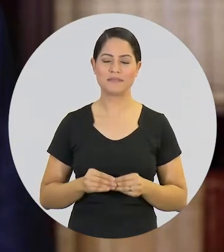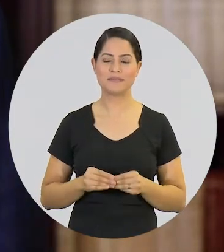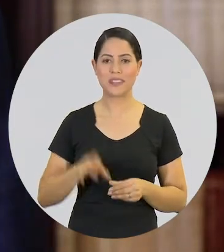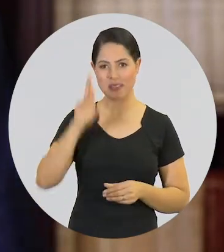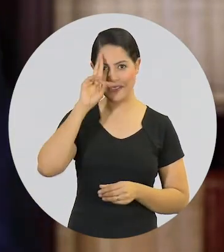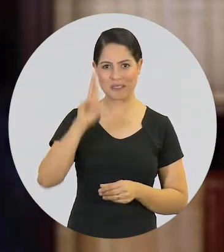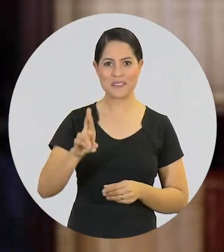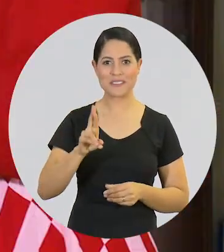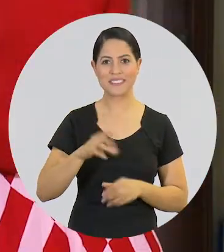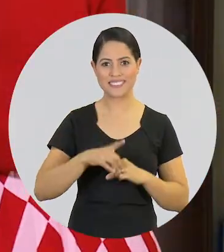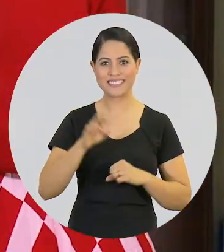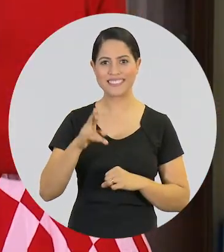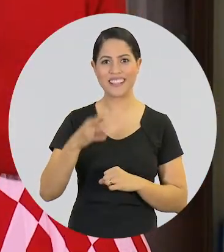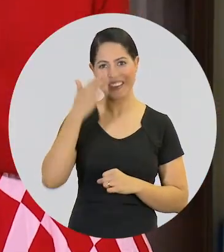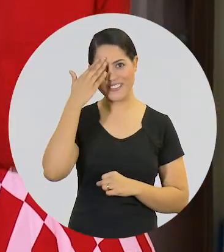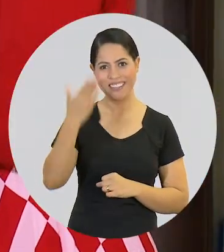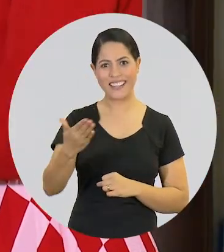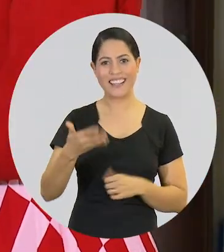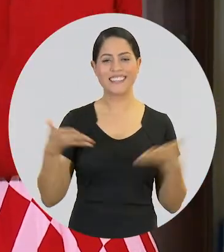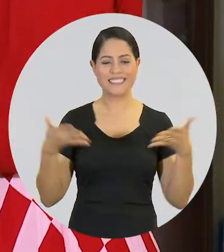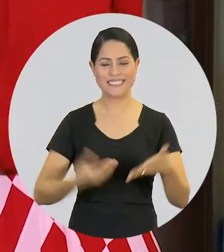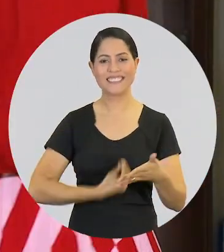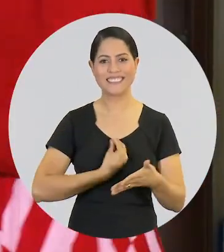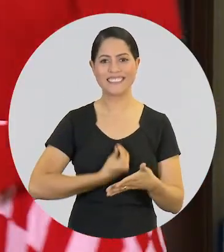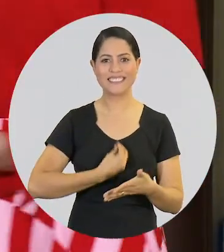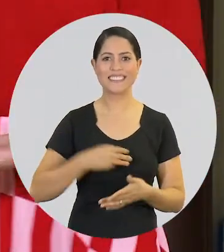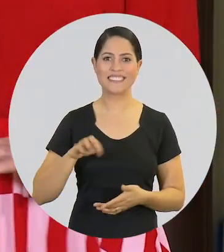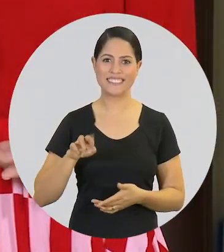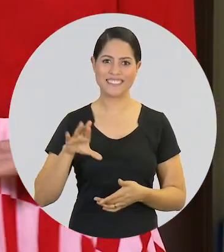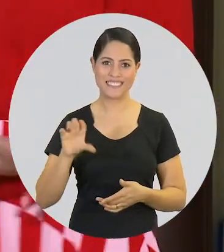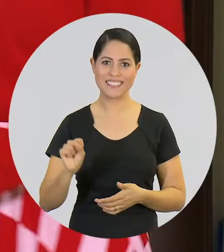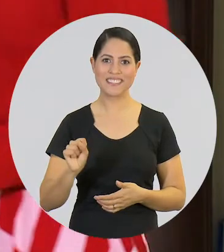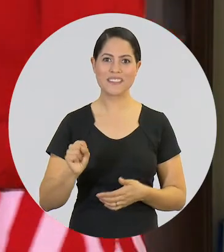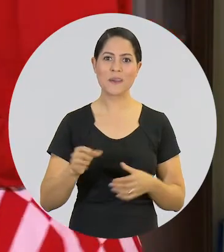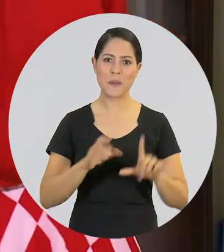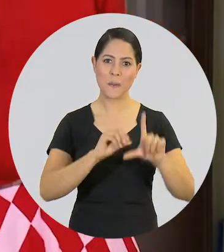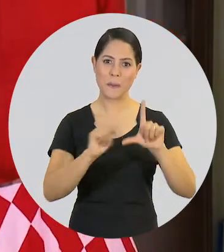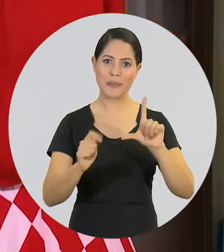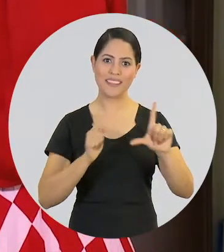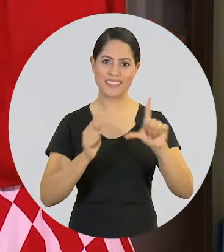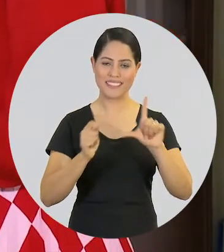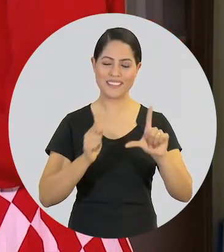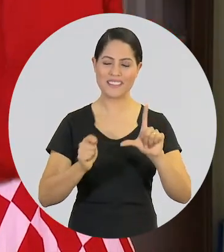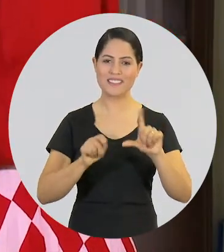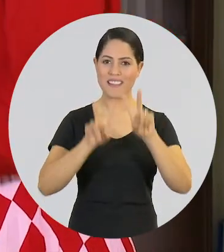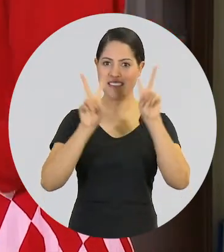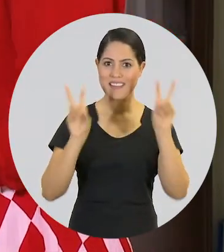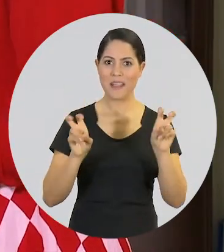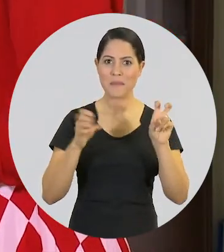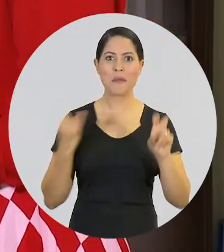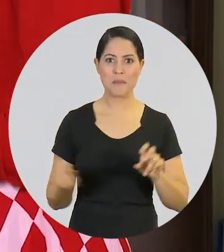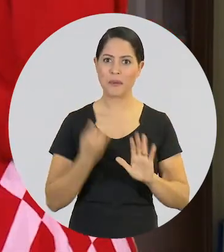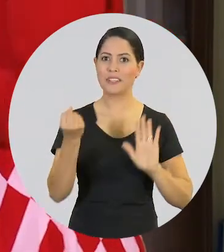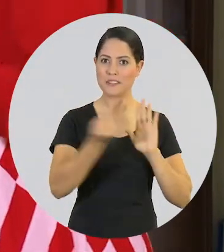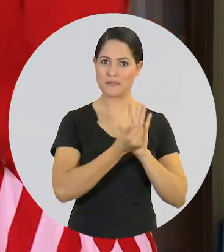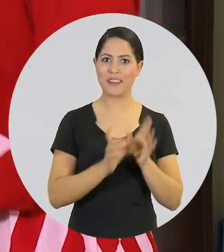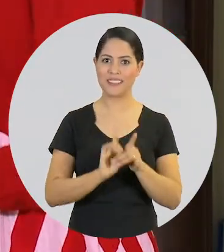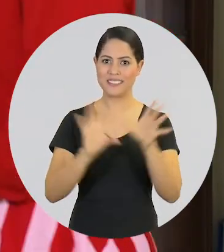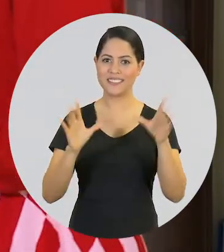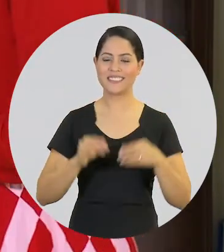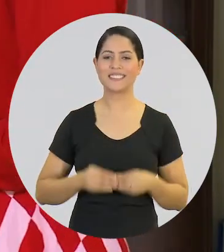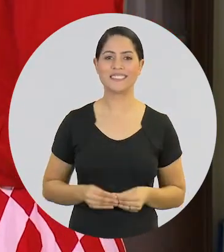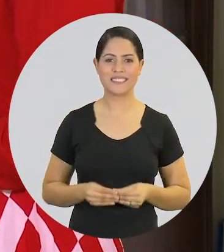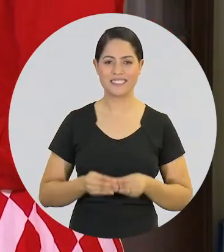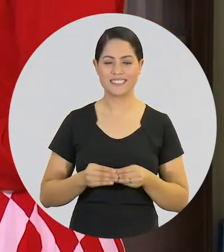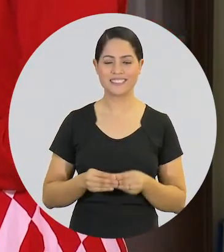Direito. Dr. Marcos Vinícius, então gostaria de te agradecer por participar conosco aqui no OAB Entrevista, neste programa que estamos